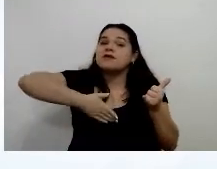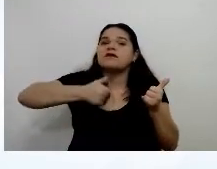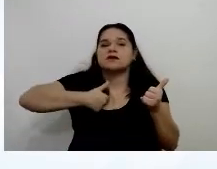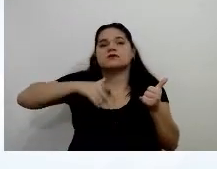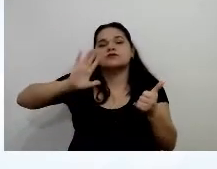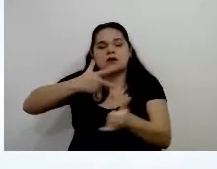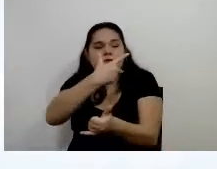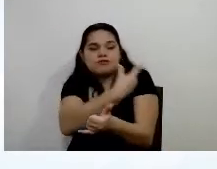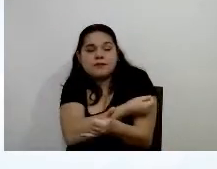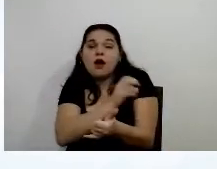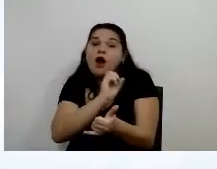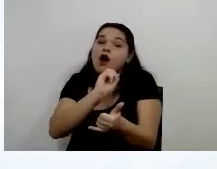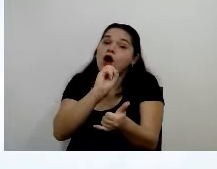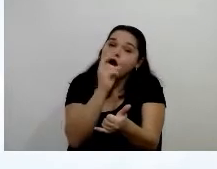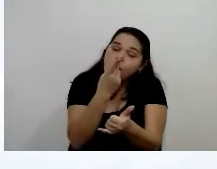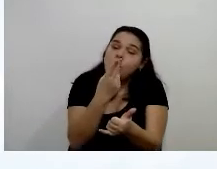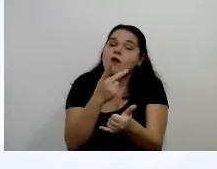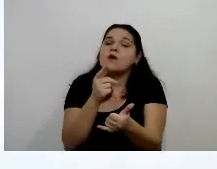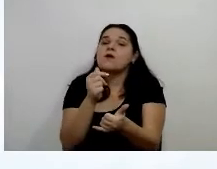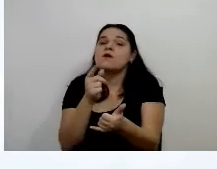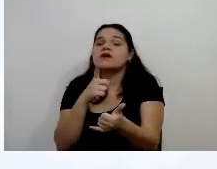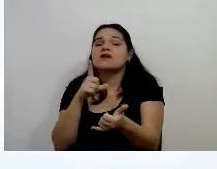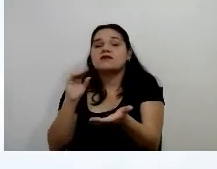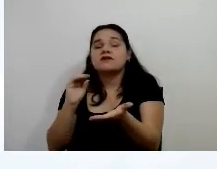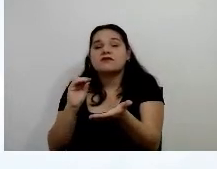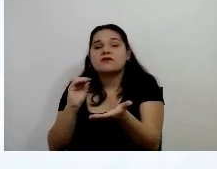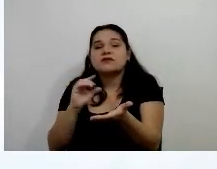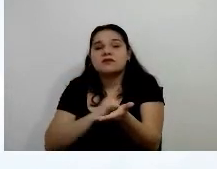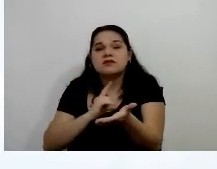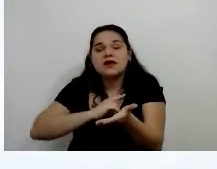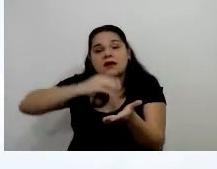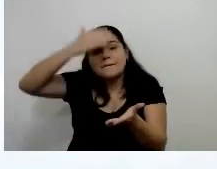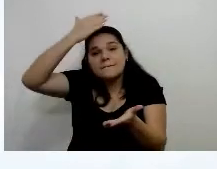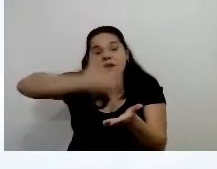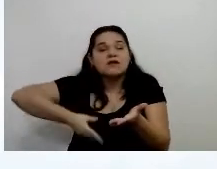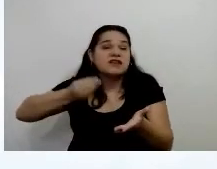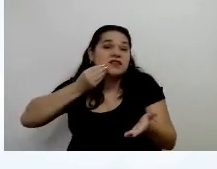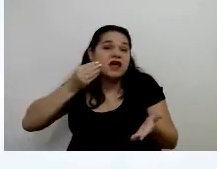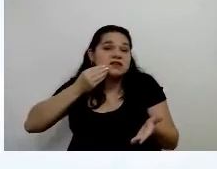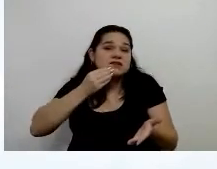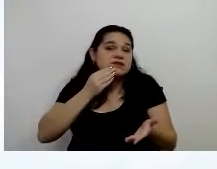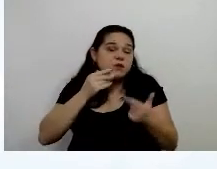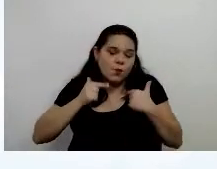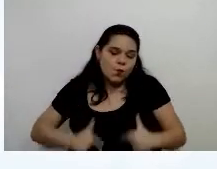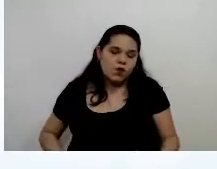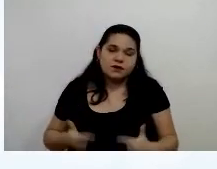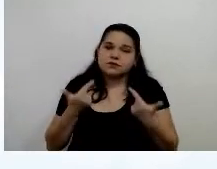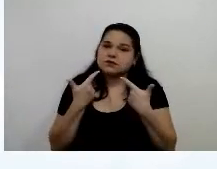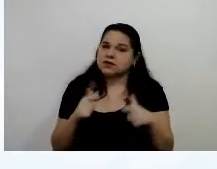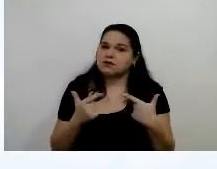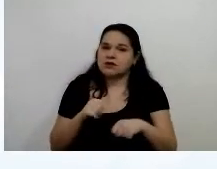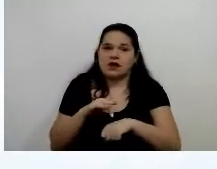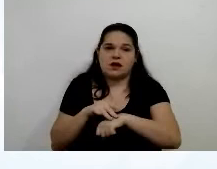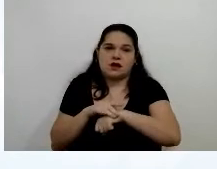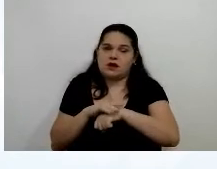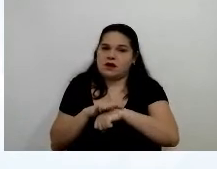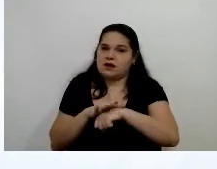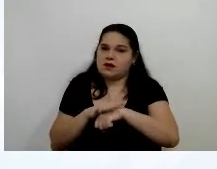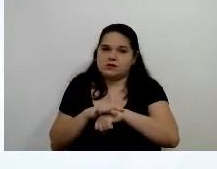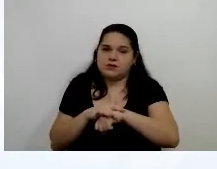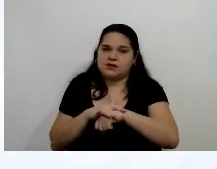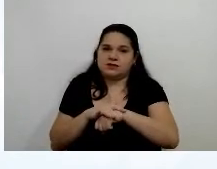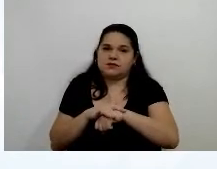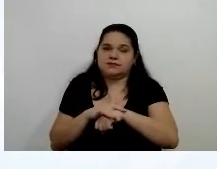imunizado, ou então que ele tem um atestado, ou feito uma testagem nos últimos 15